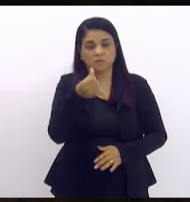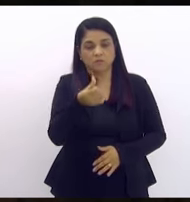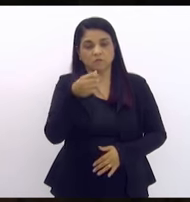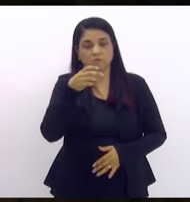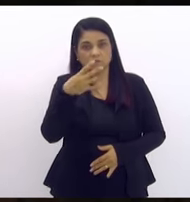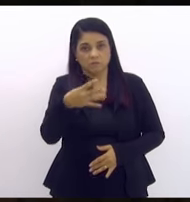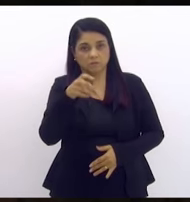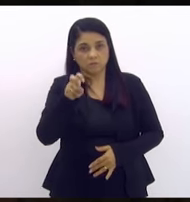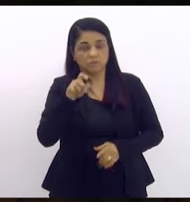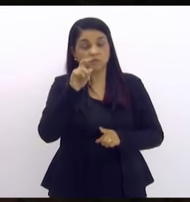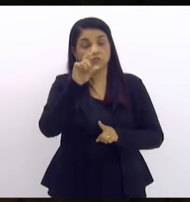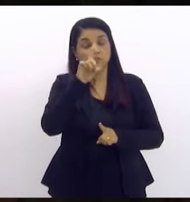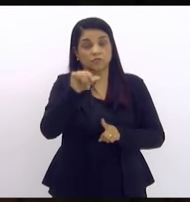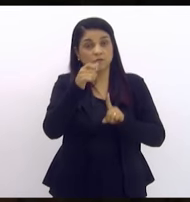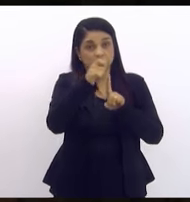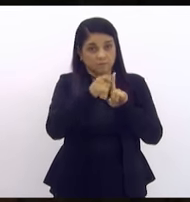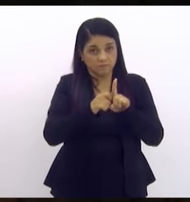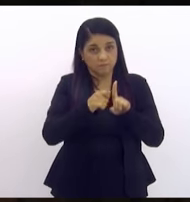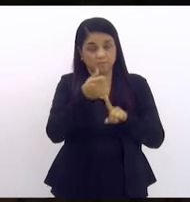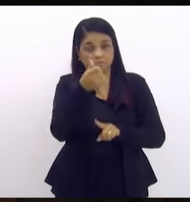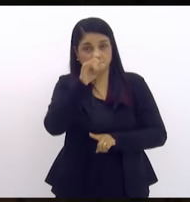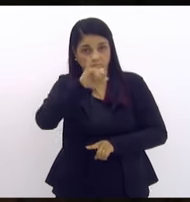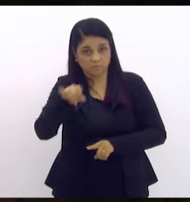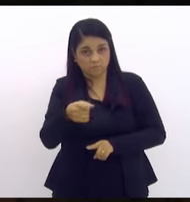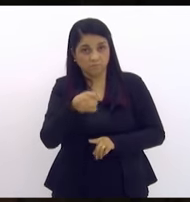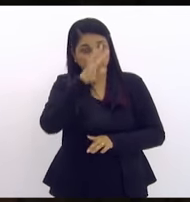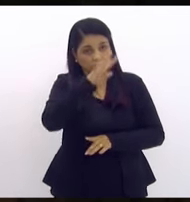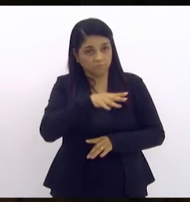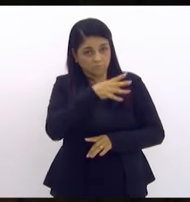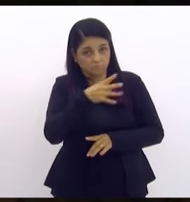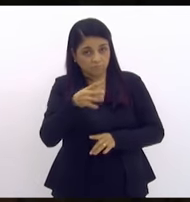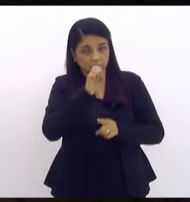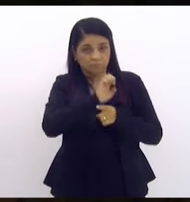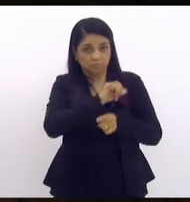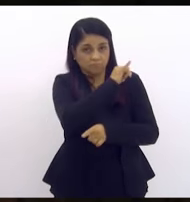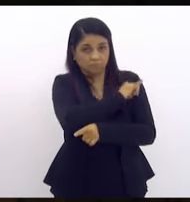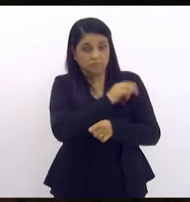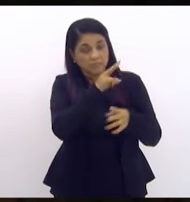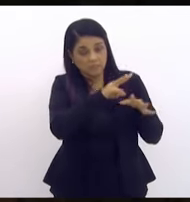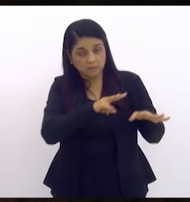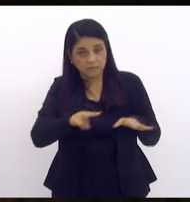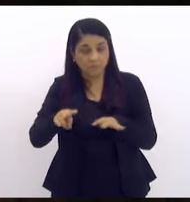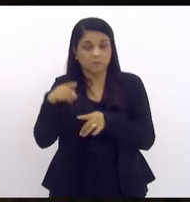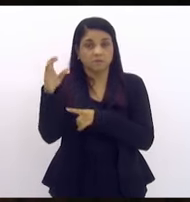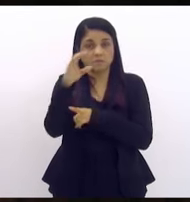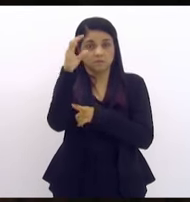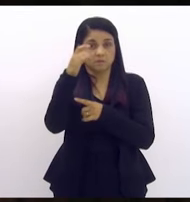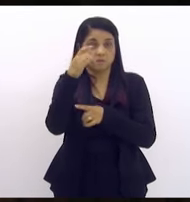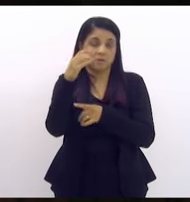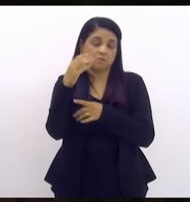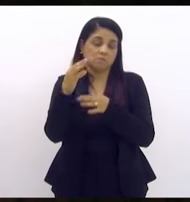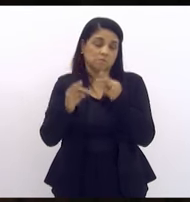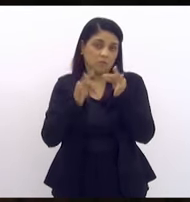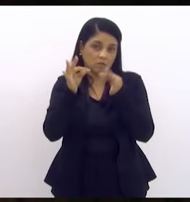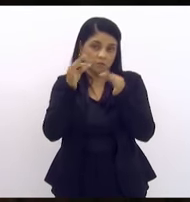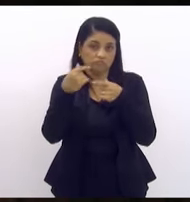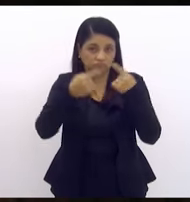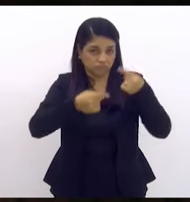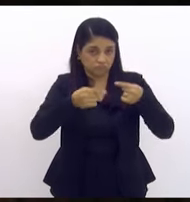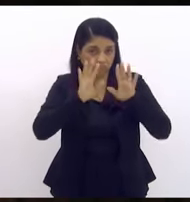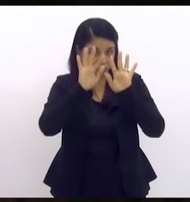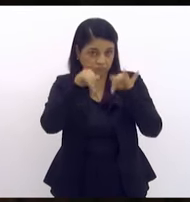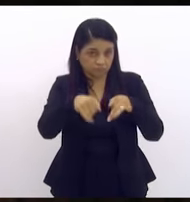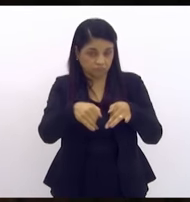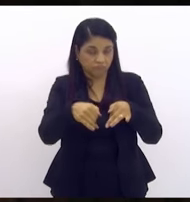5.645, de 6 de janeiro de 2010, incluindo no calendário oficial do Estado do Rio de Janeiro a Semana Estadual de Ciência e Tecnologia. Em discussão, não havendo quem queira